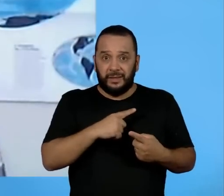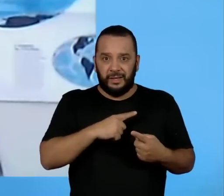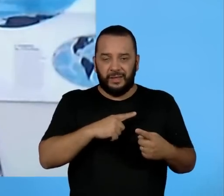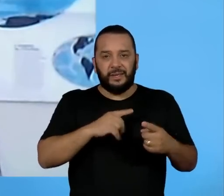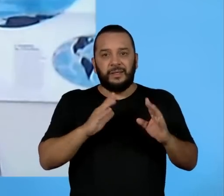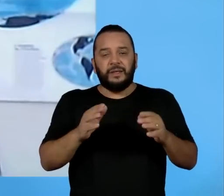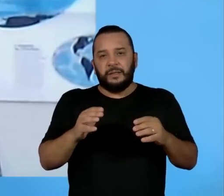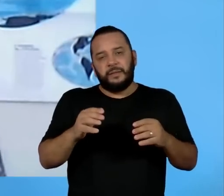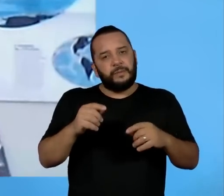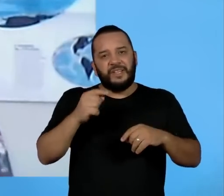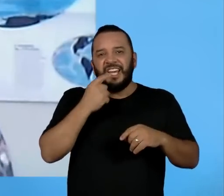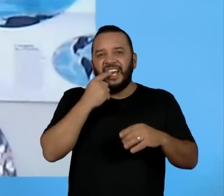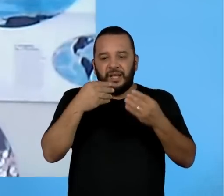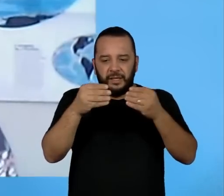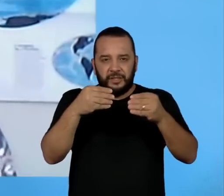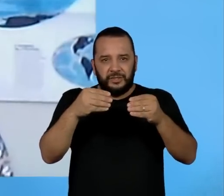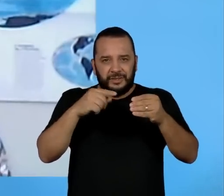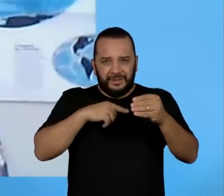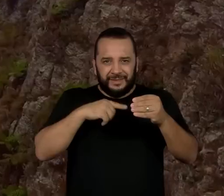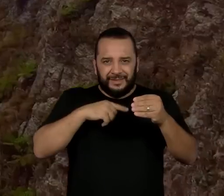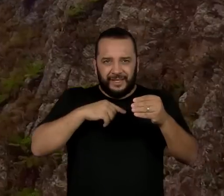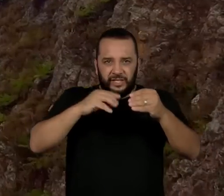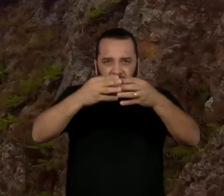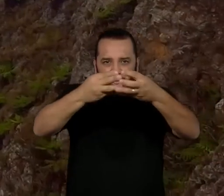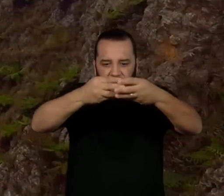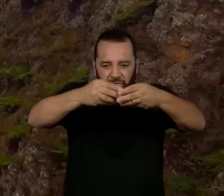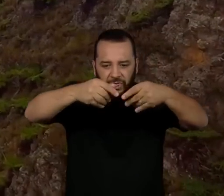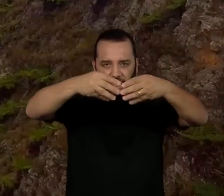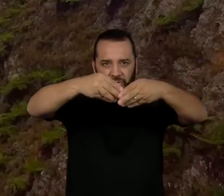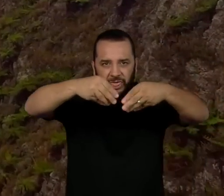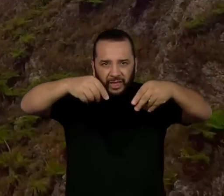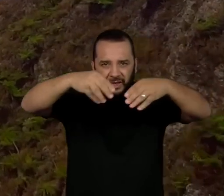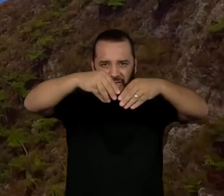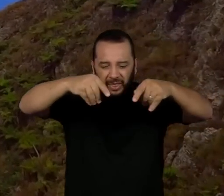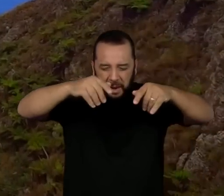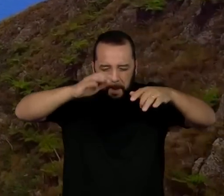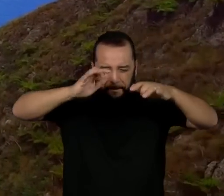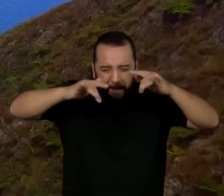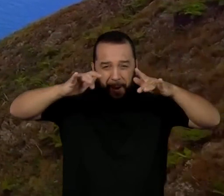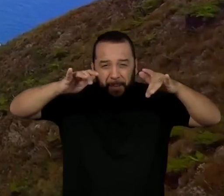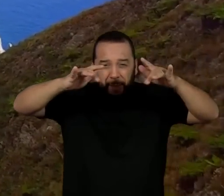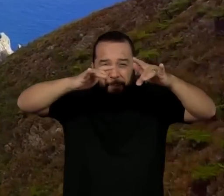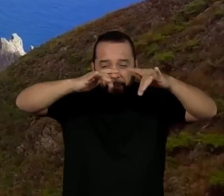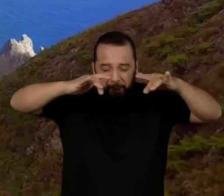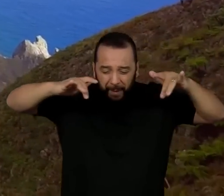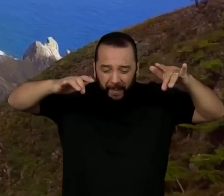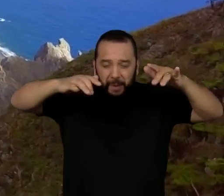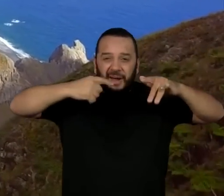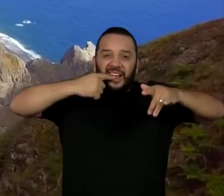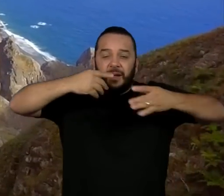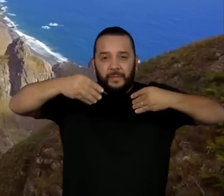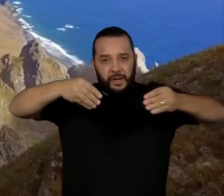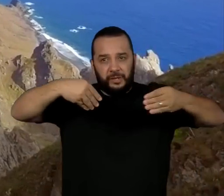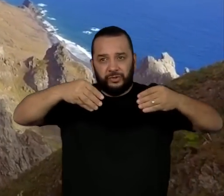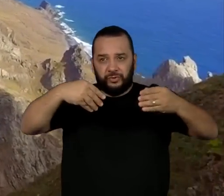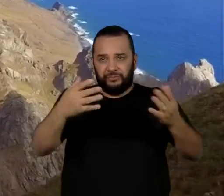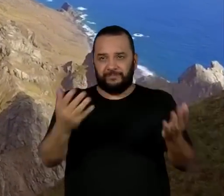onda e virando micropartículas, microfragmentos, que são os microplásticos. E a gente identificou